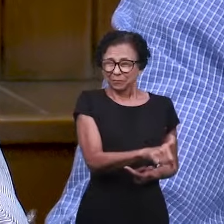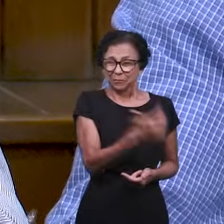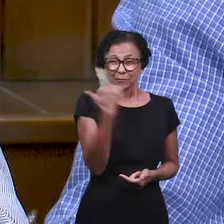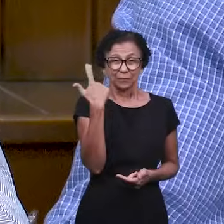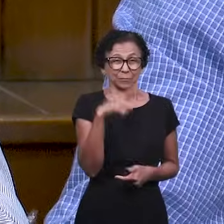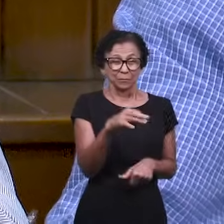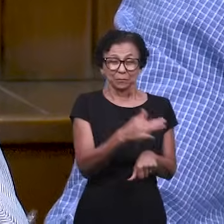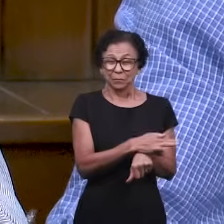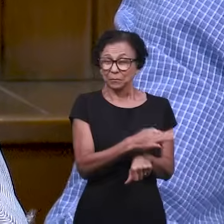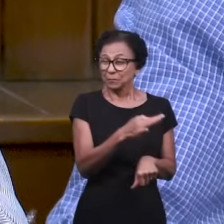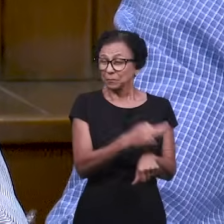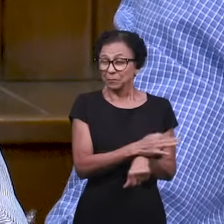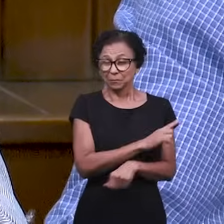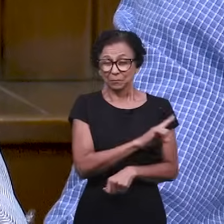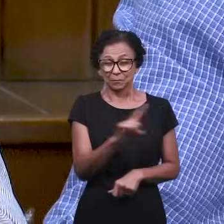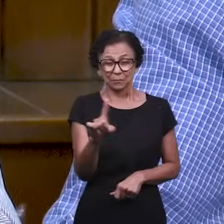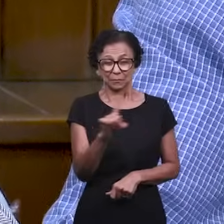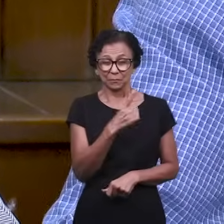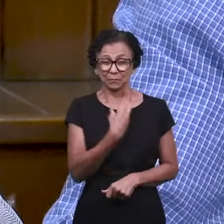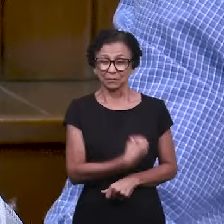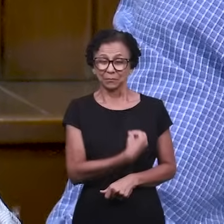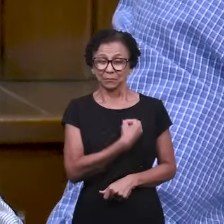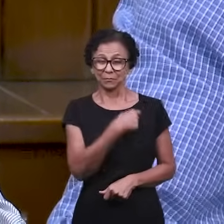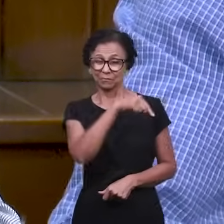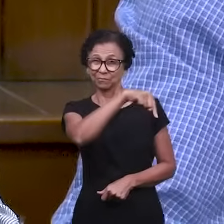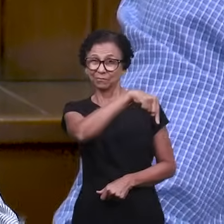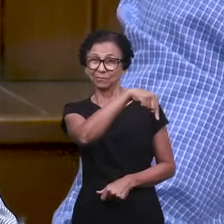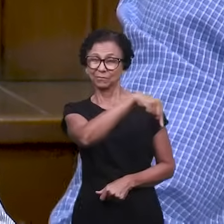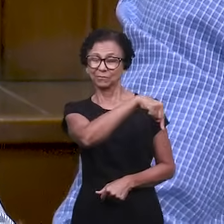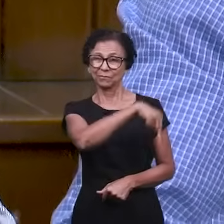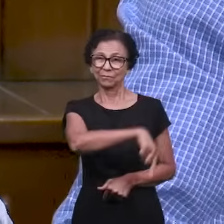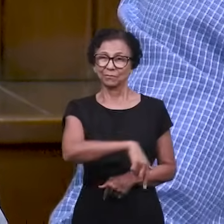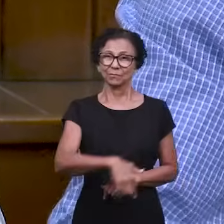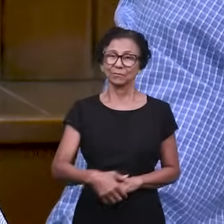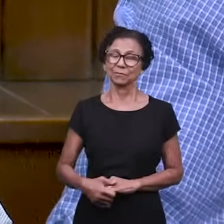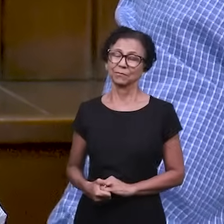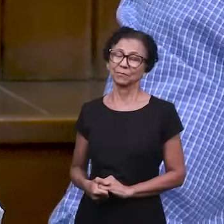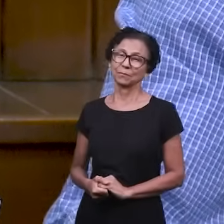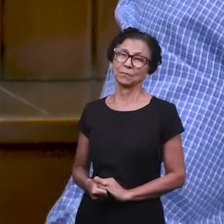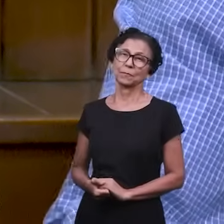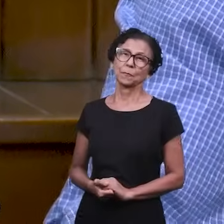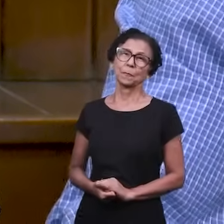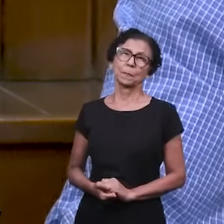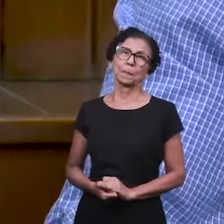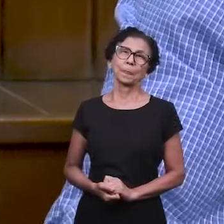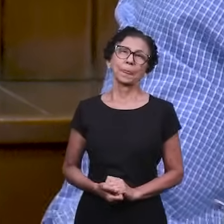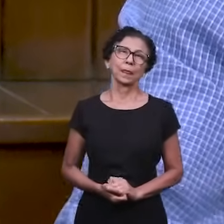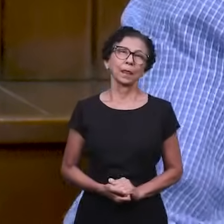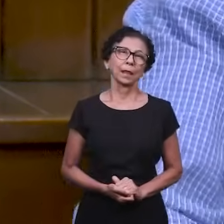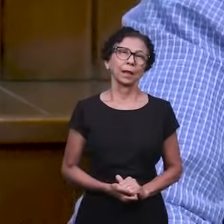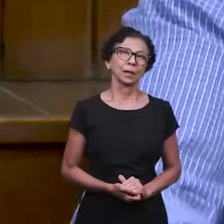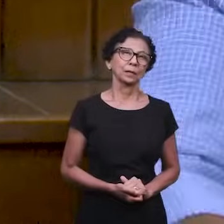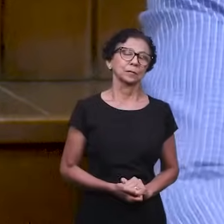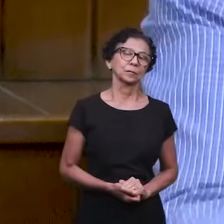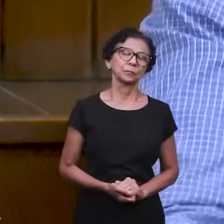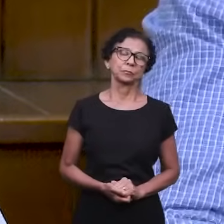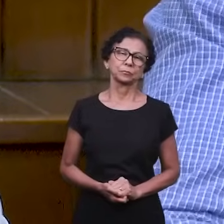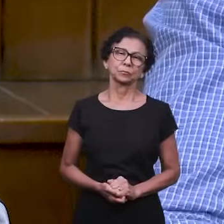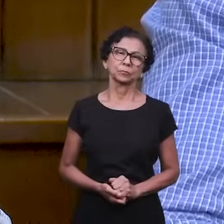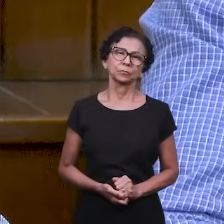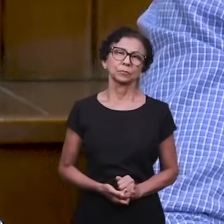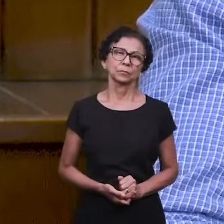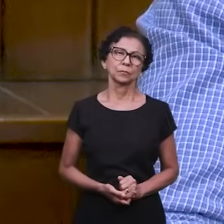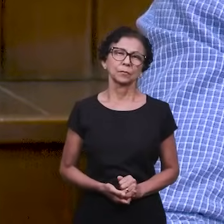insuportável de conviver. Evidentemente que aquelas perguntas que são sempre feitas